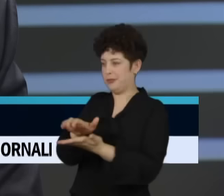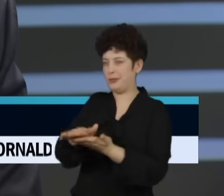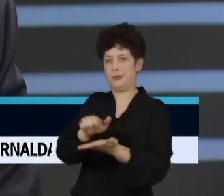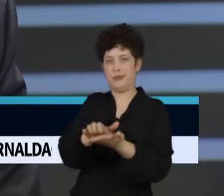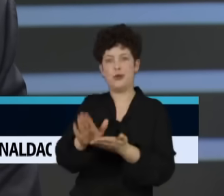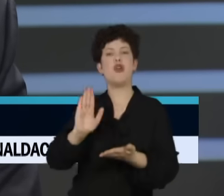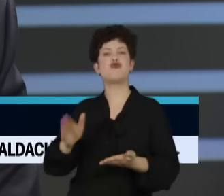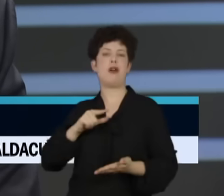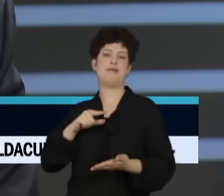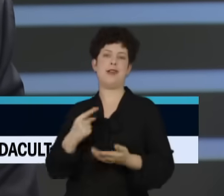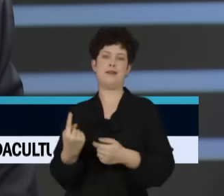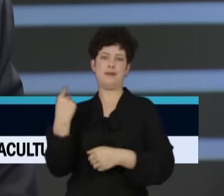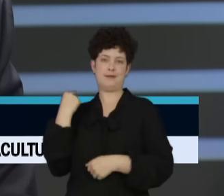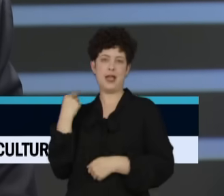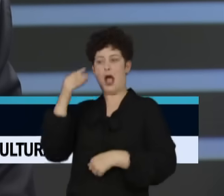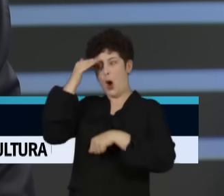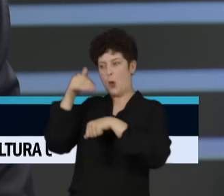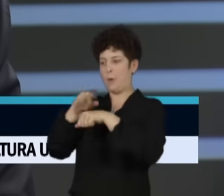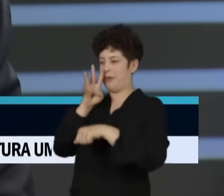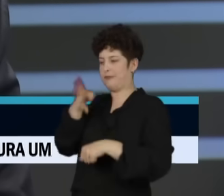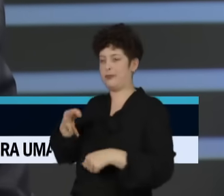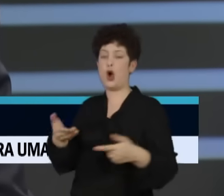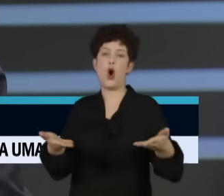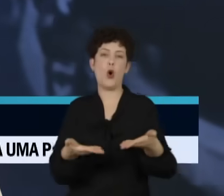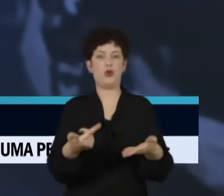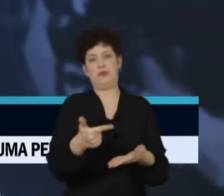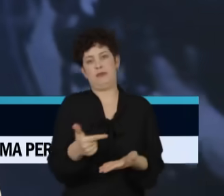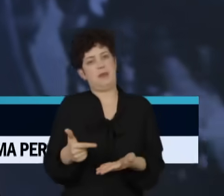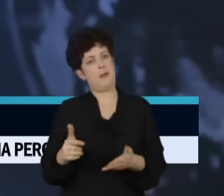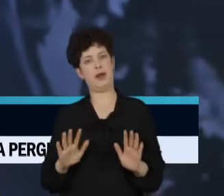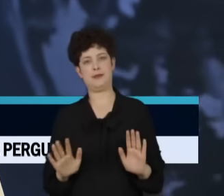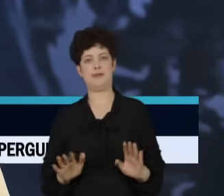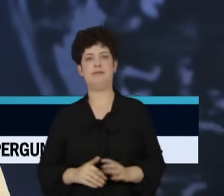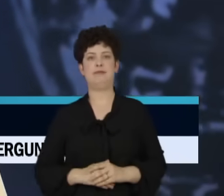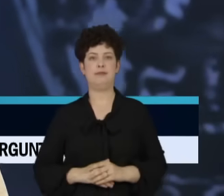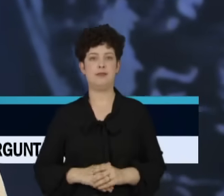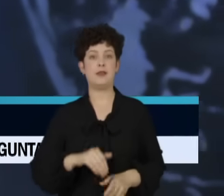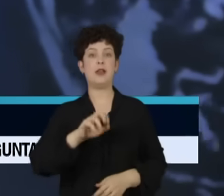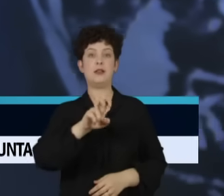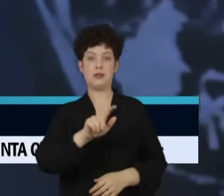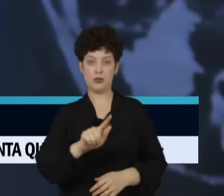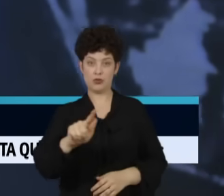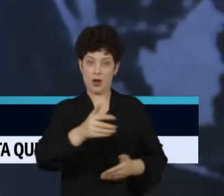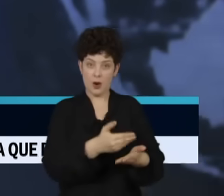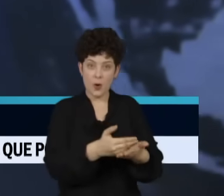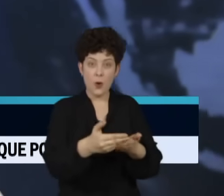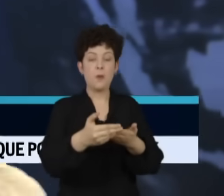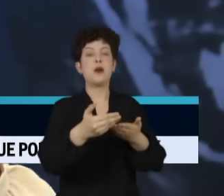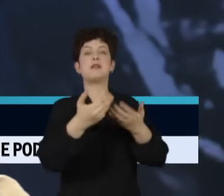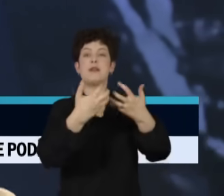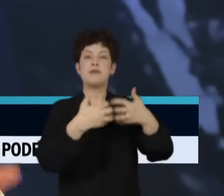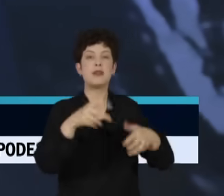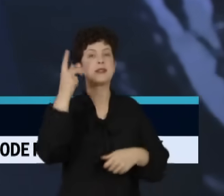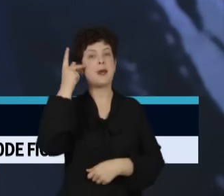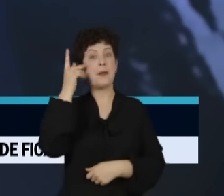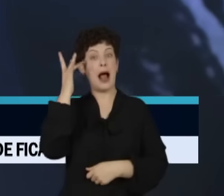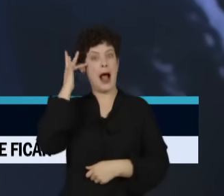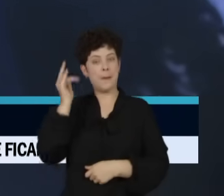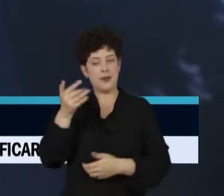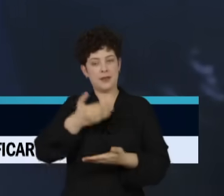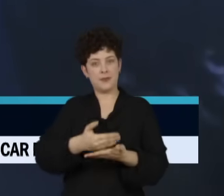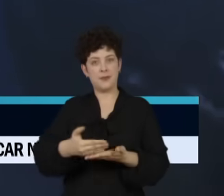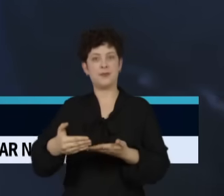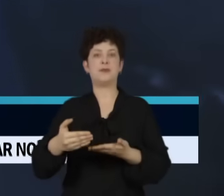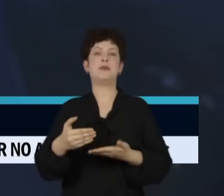da da improbidade culposa e isso não existe mais. O 5G vai passar a funcionar em São Paulo a partir de amanhã. A